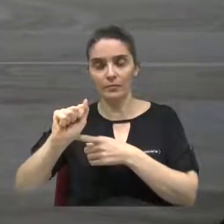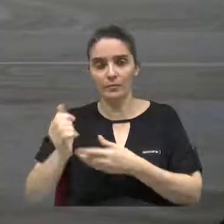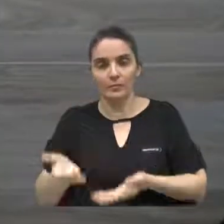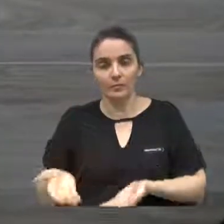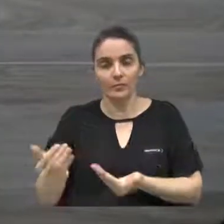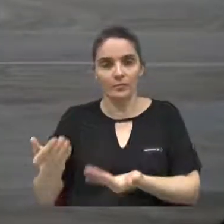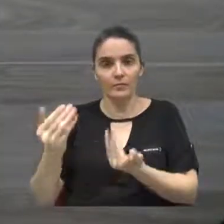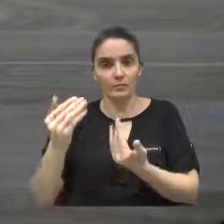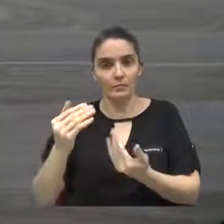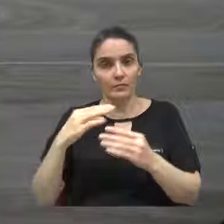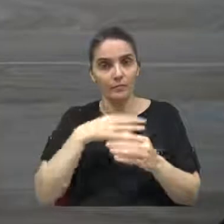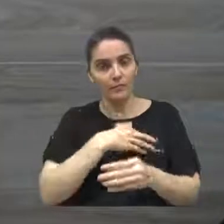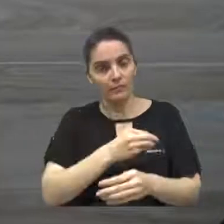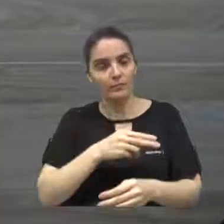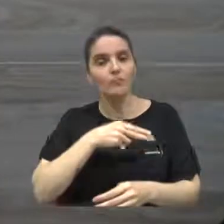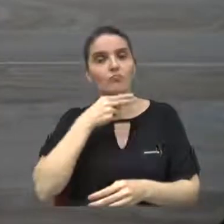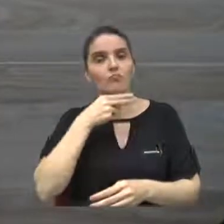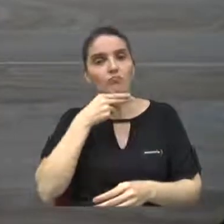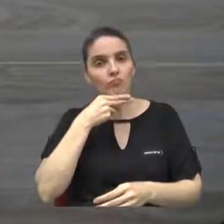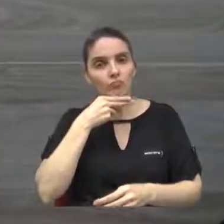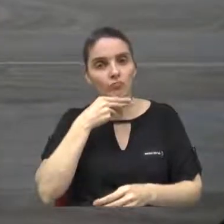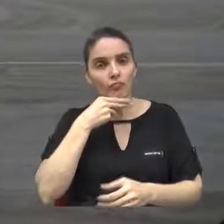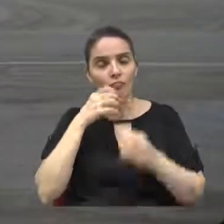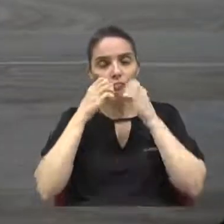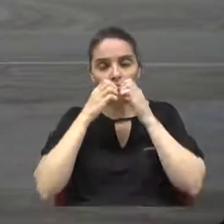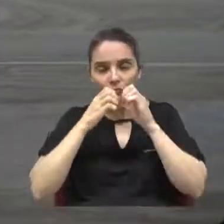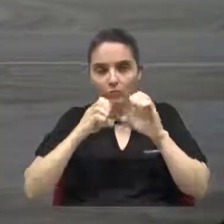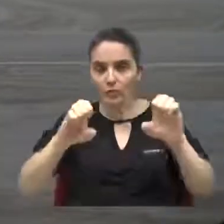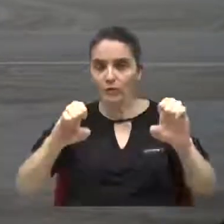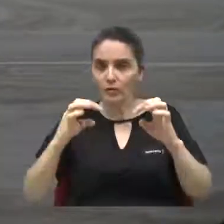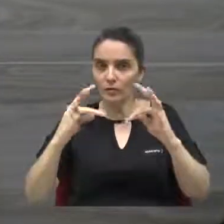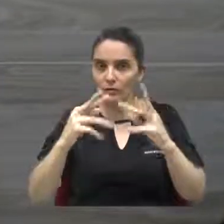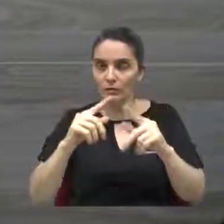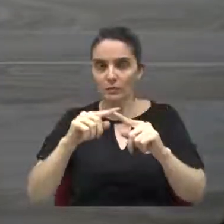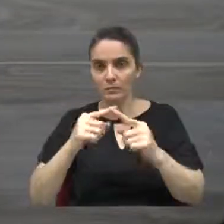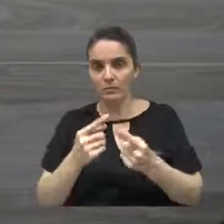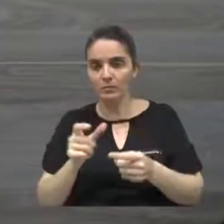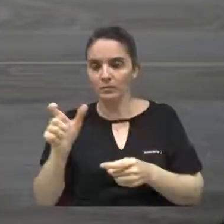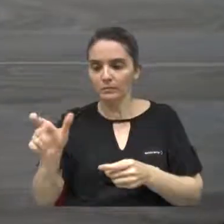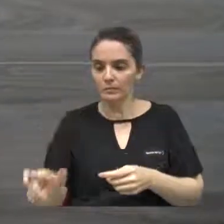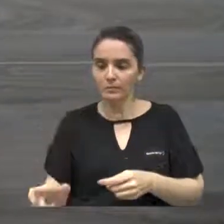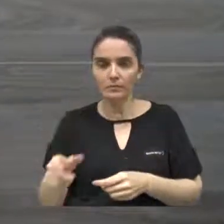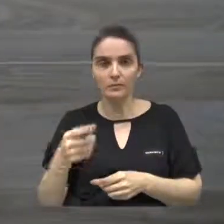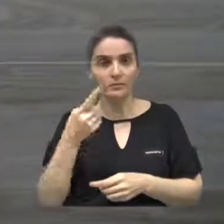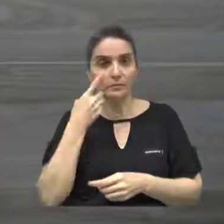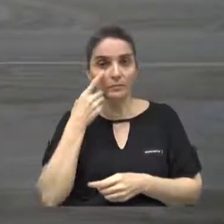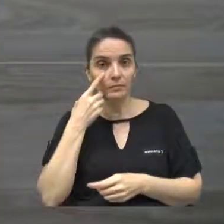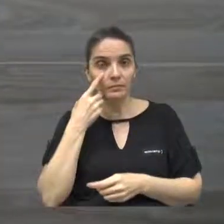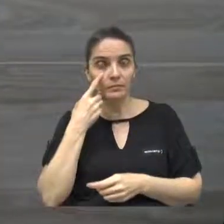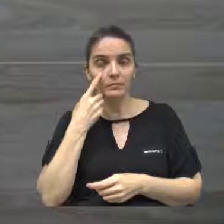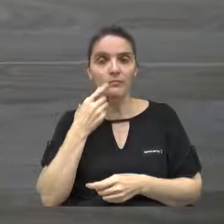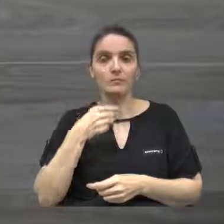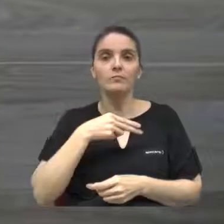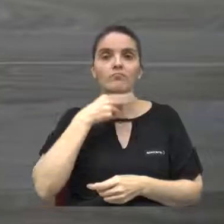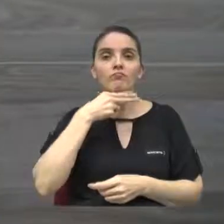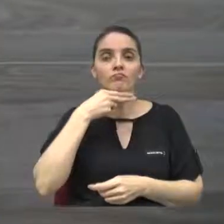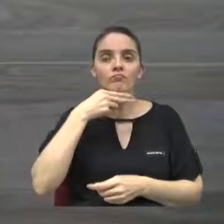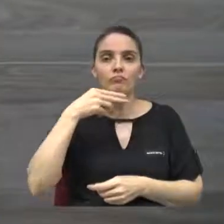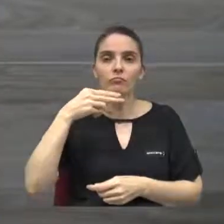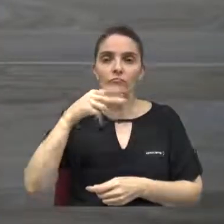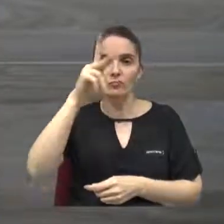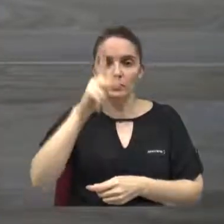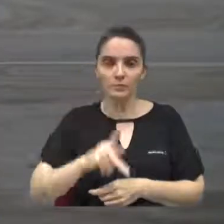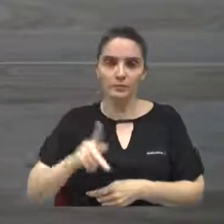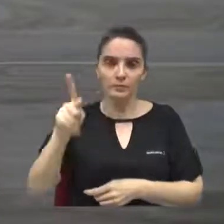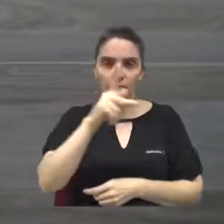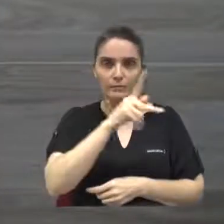no serviço da evangelização. Infelizmente, não pôde ver o seu neto, padre Diego Michelotto, se